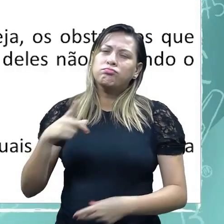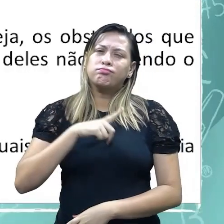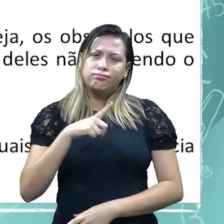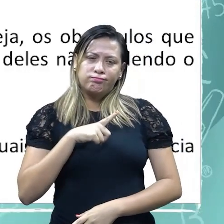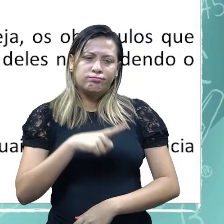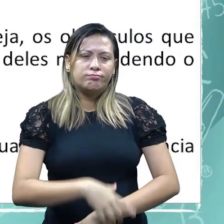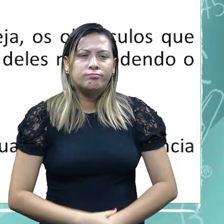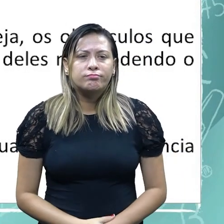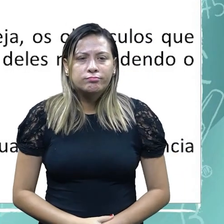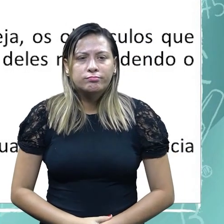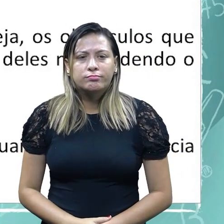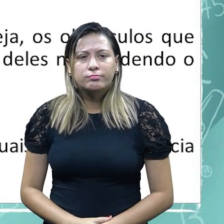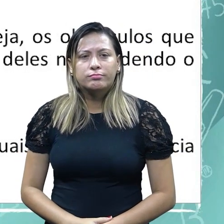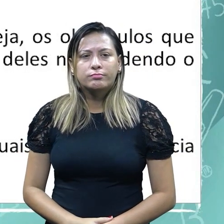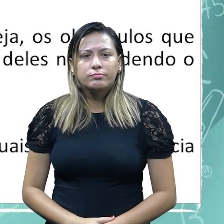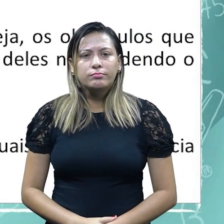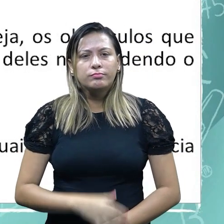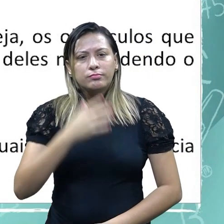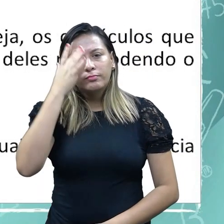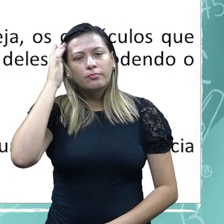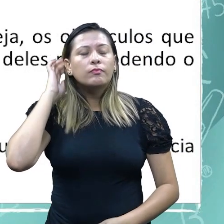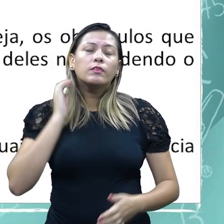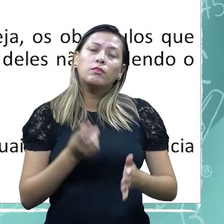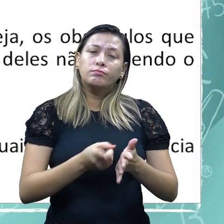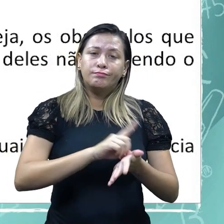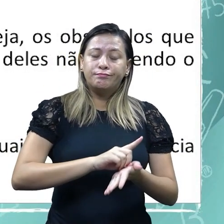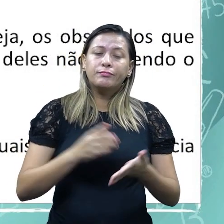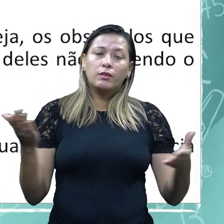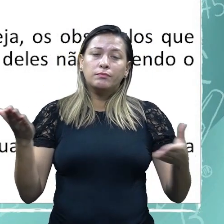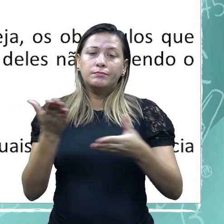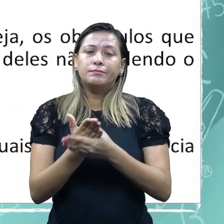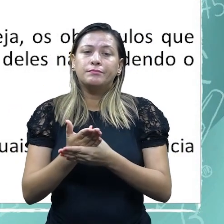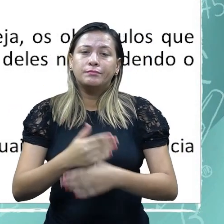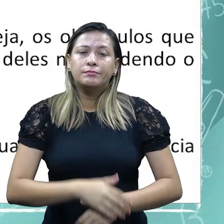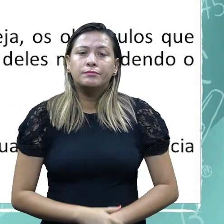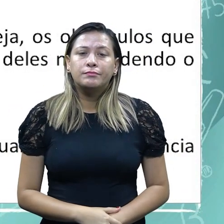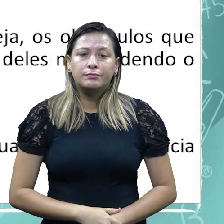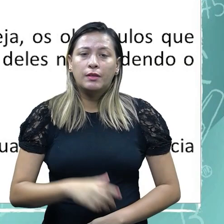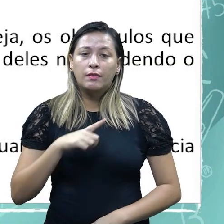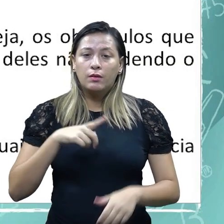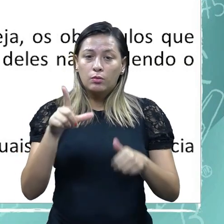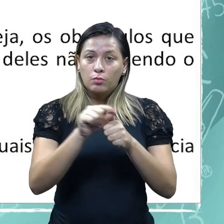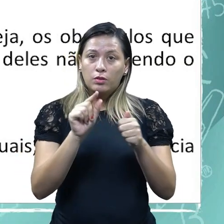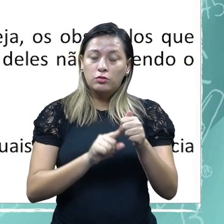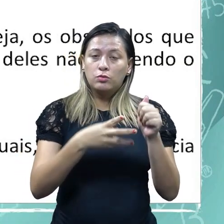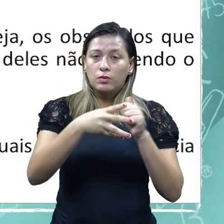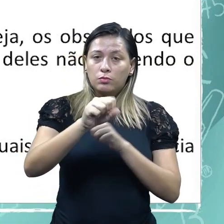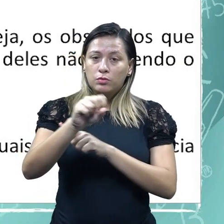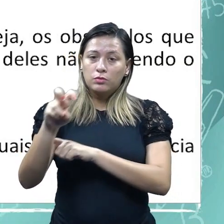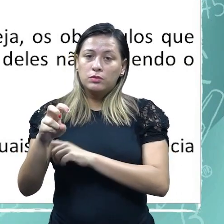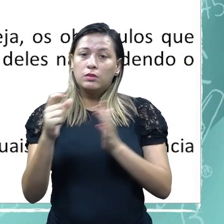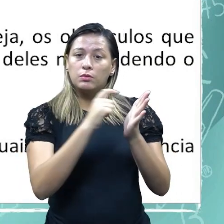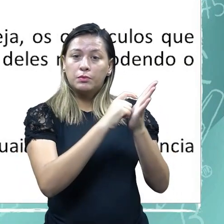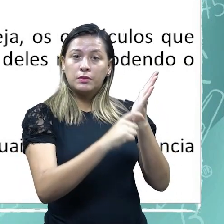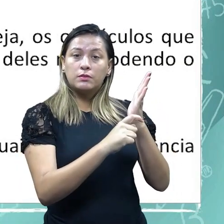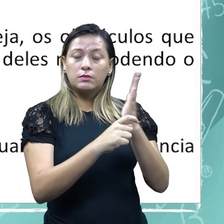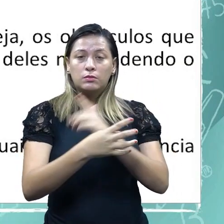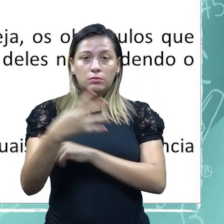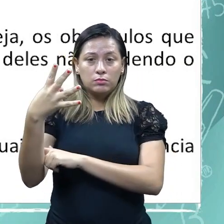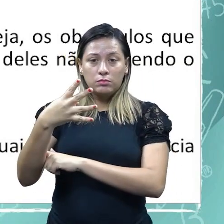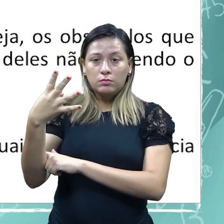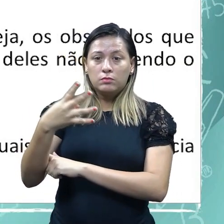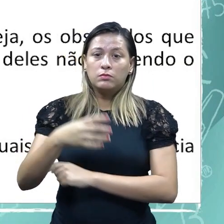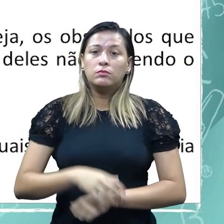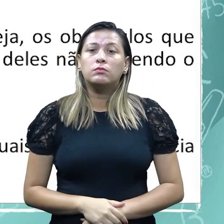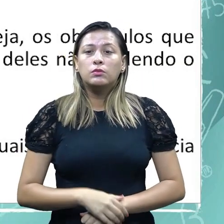juizados. Pressupostos processuais. Você tem aí o artigo 485, inciso 4º, tá,